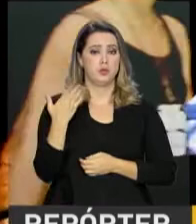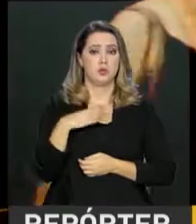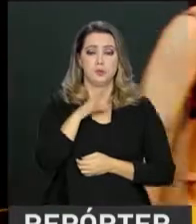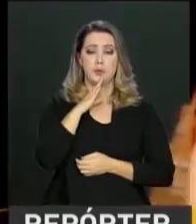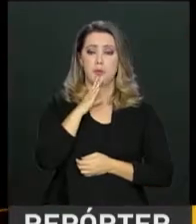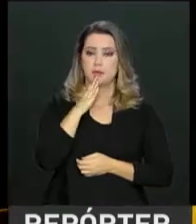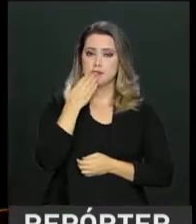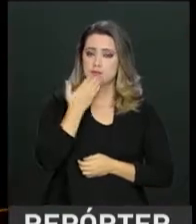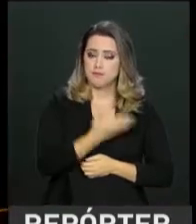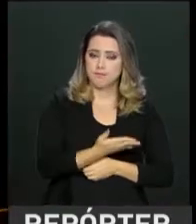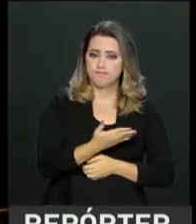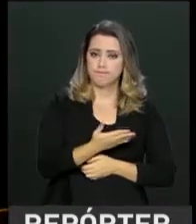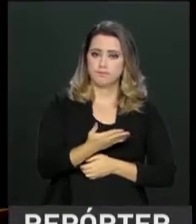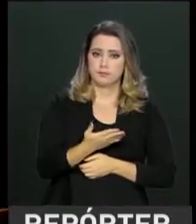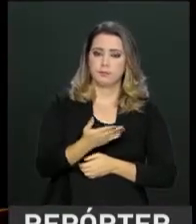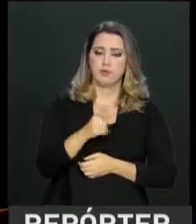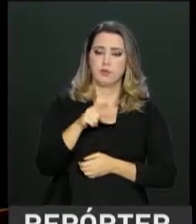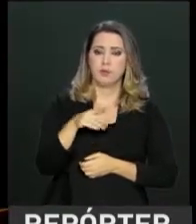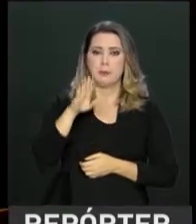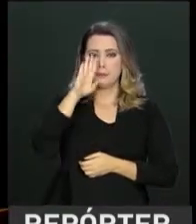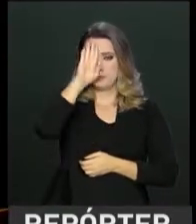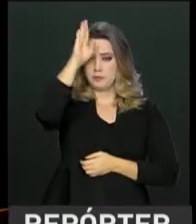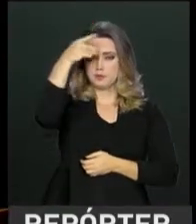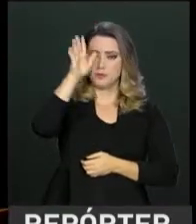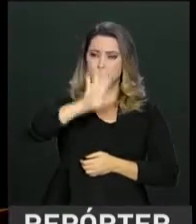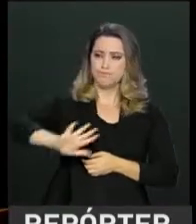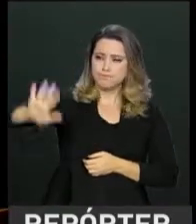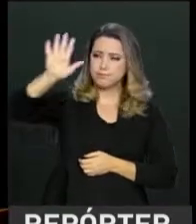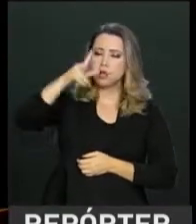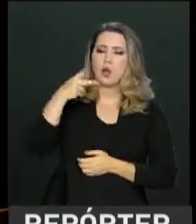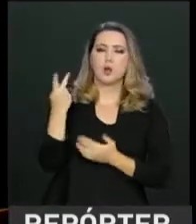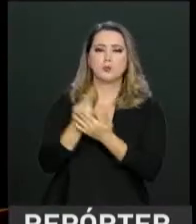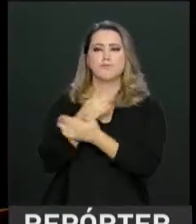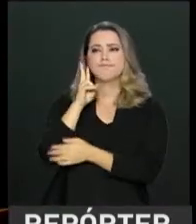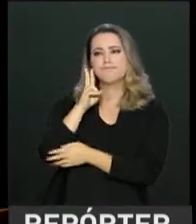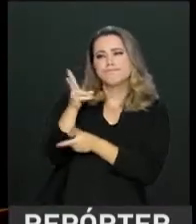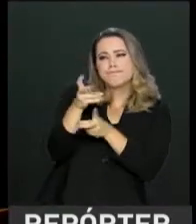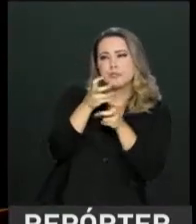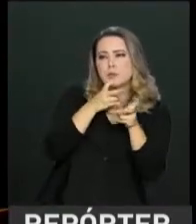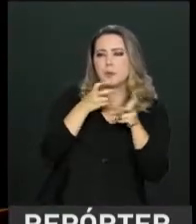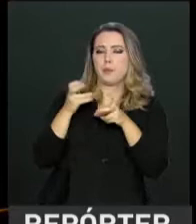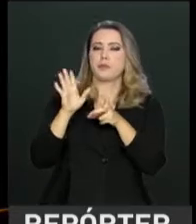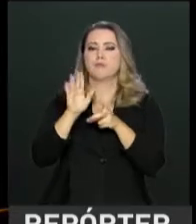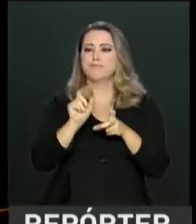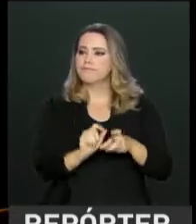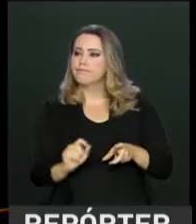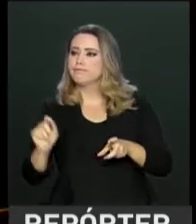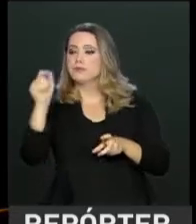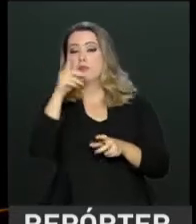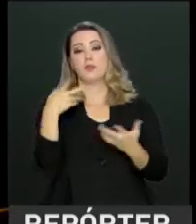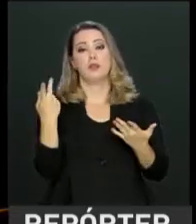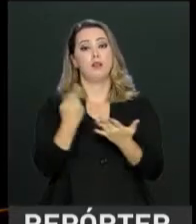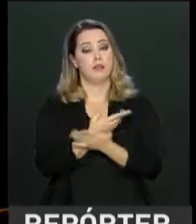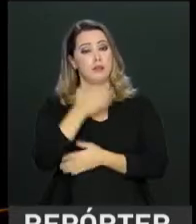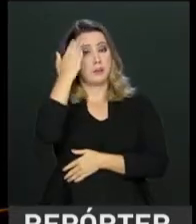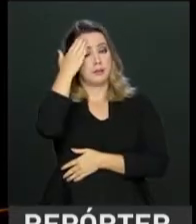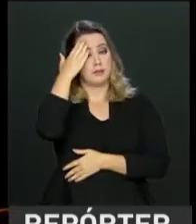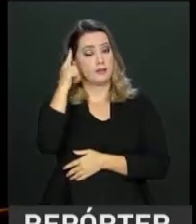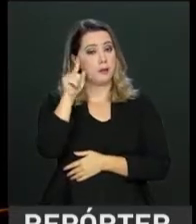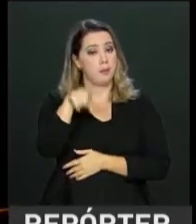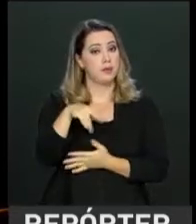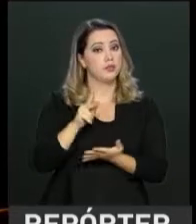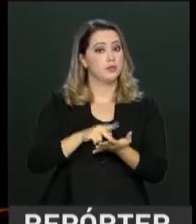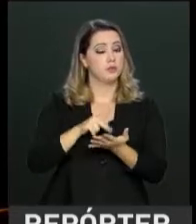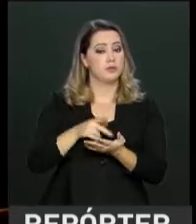conhecimento principalmente âmbito nacional sabendo o que está acontecendo em outras regiões e saber de fato se repete